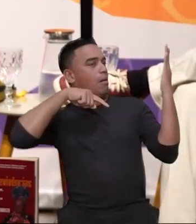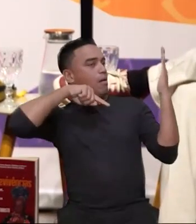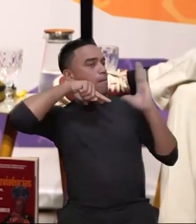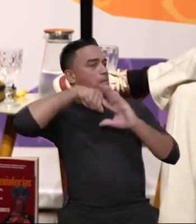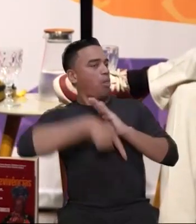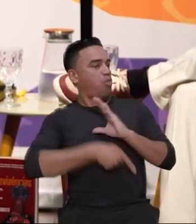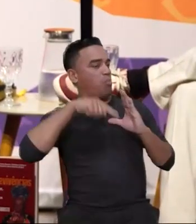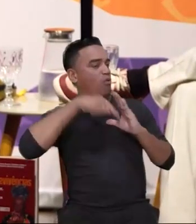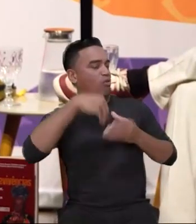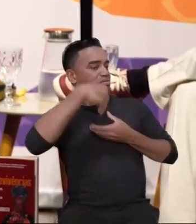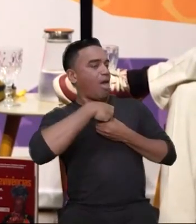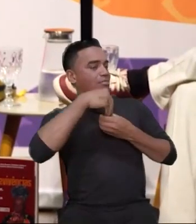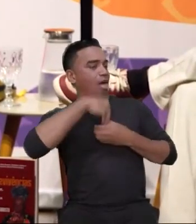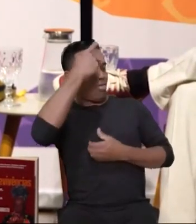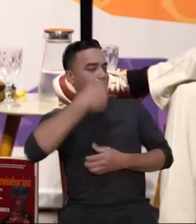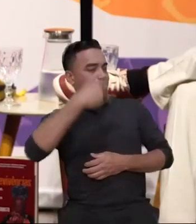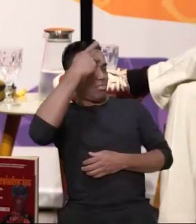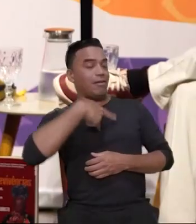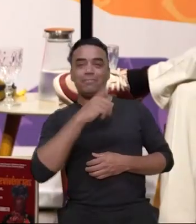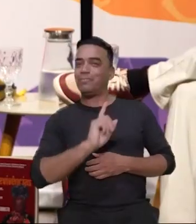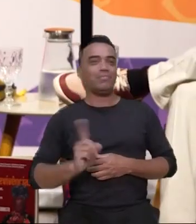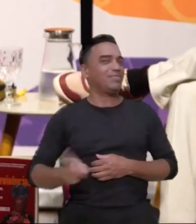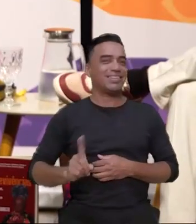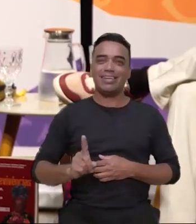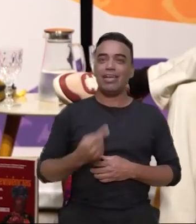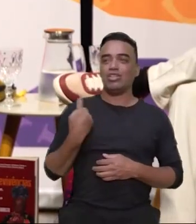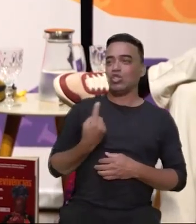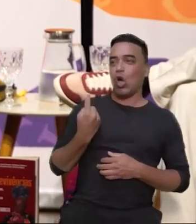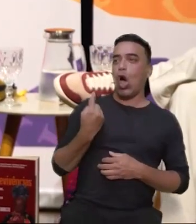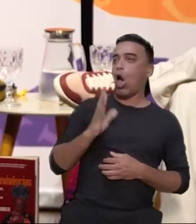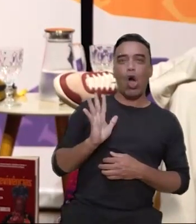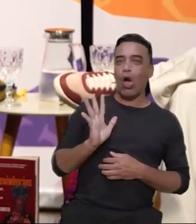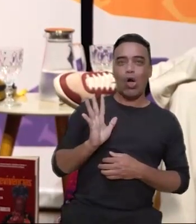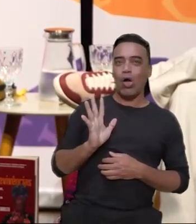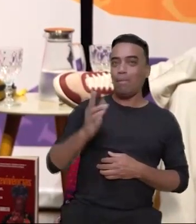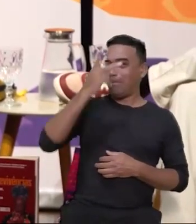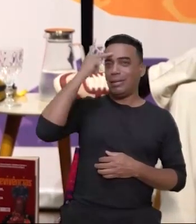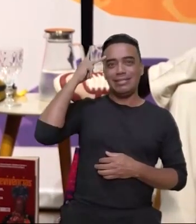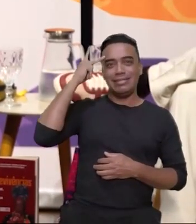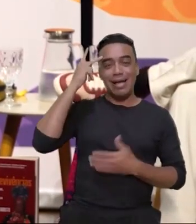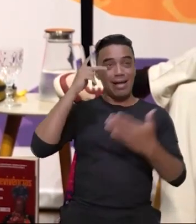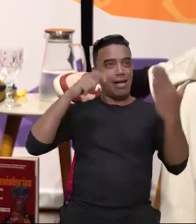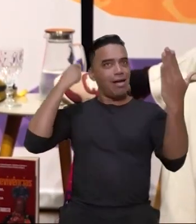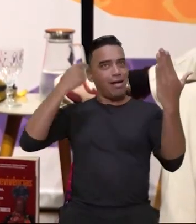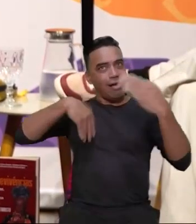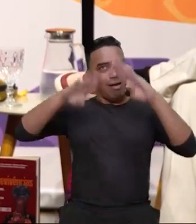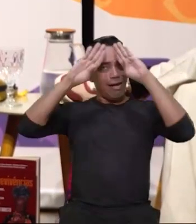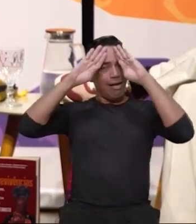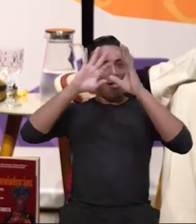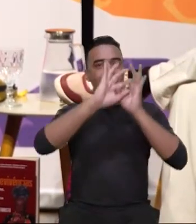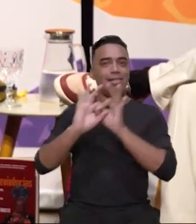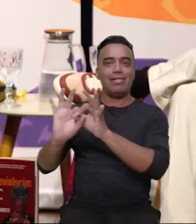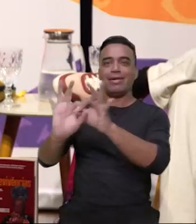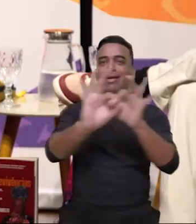mesmo, não é pensar um sujeito individualizado, mas um sujeito em que a história dele está